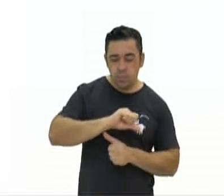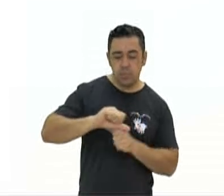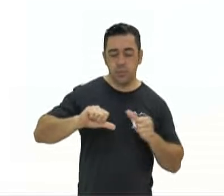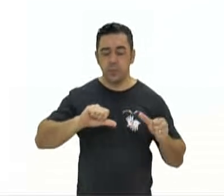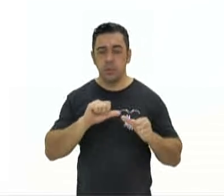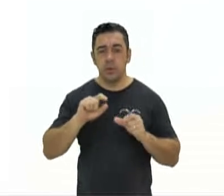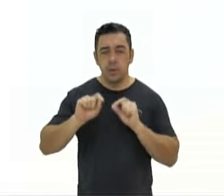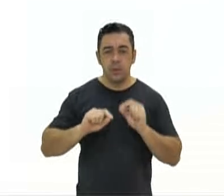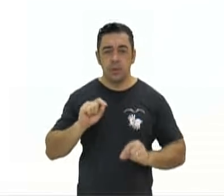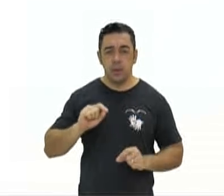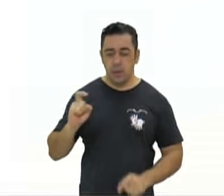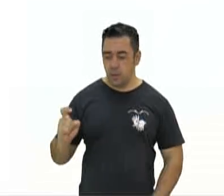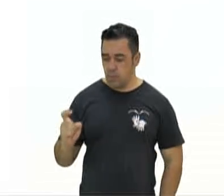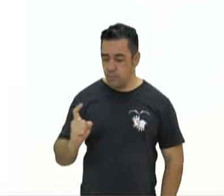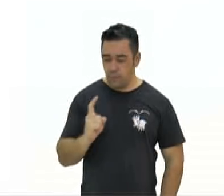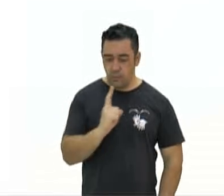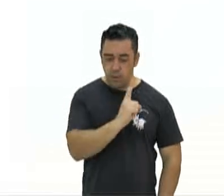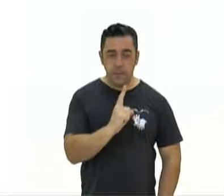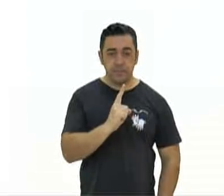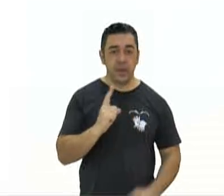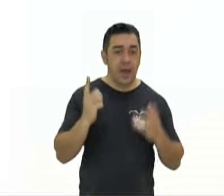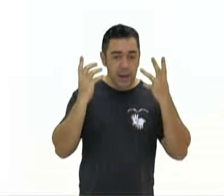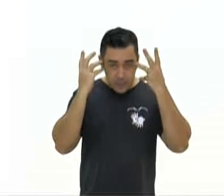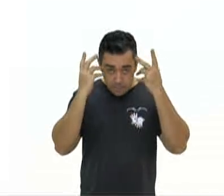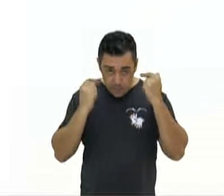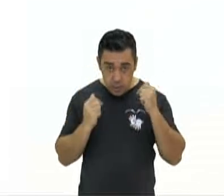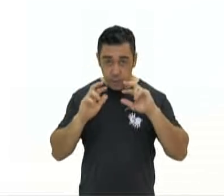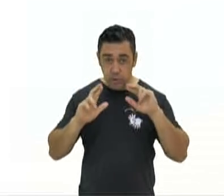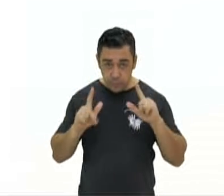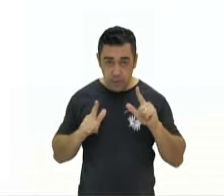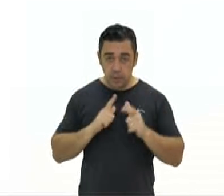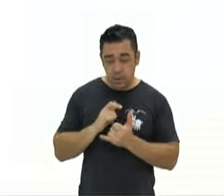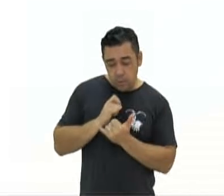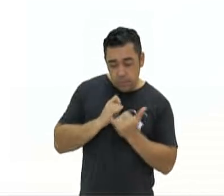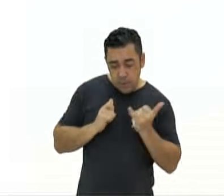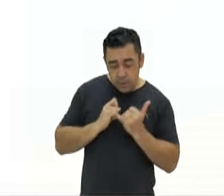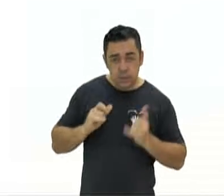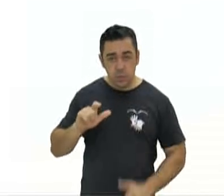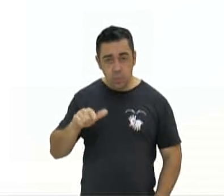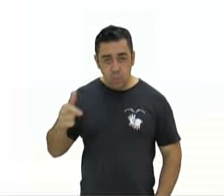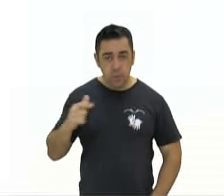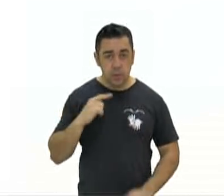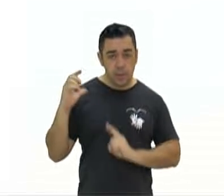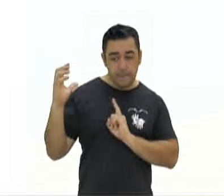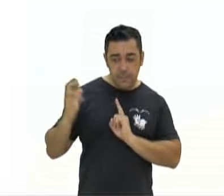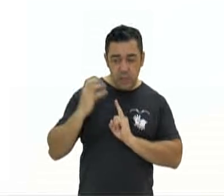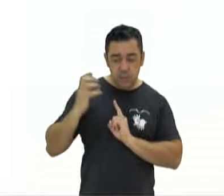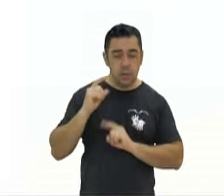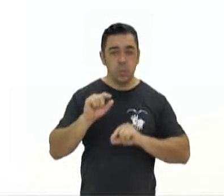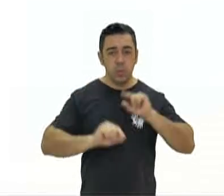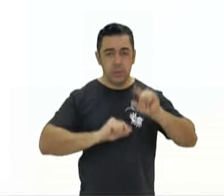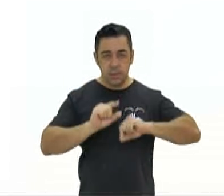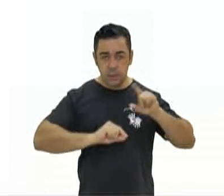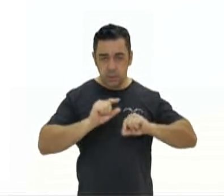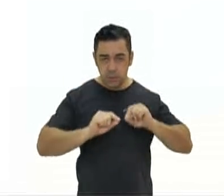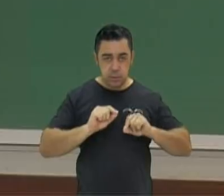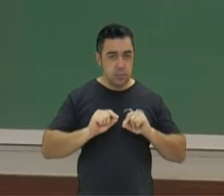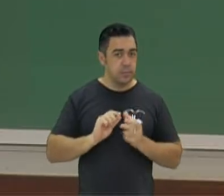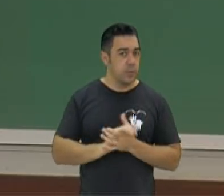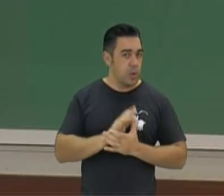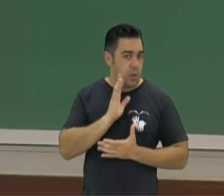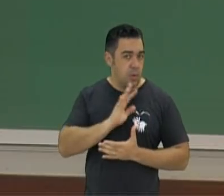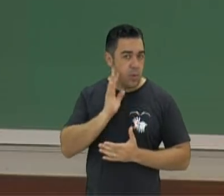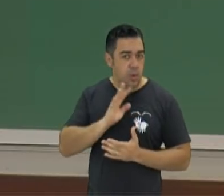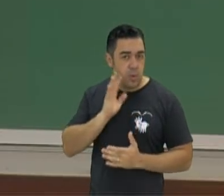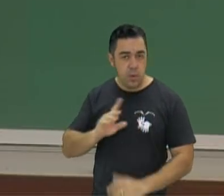evolutiva, quando animais diferentes desenvolvem mecanismos semelhantes por conta de uma pressão da seleção natural. Então, olha que bacana falando